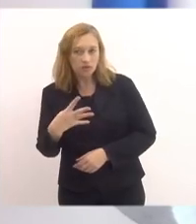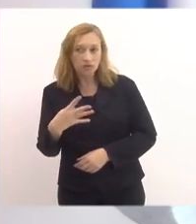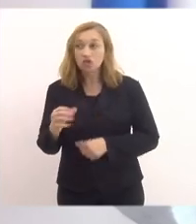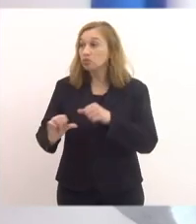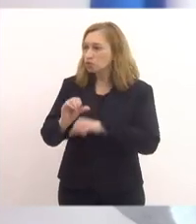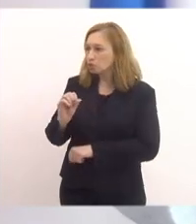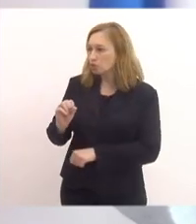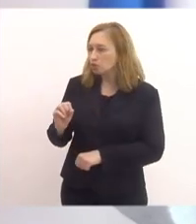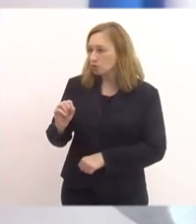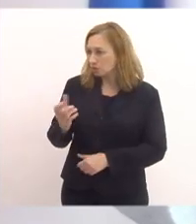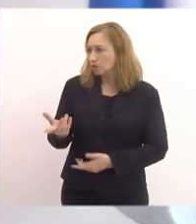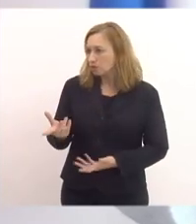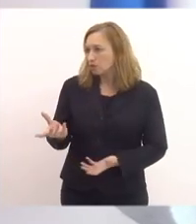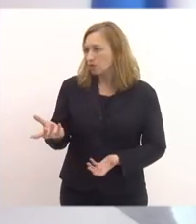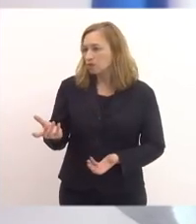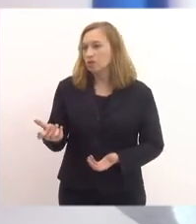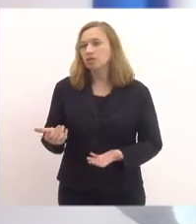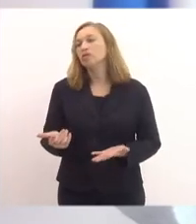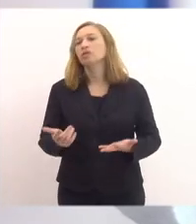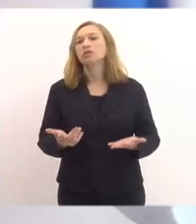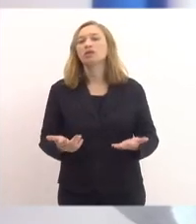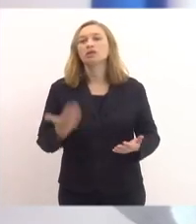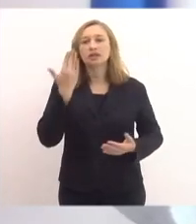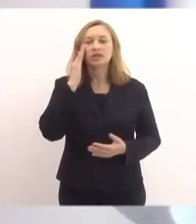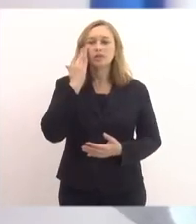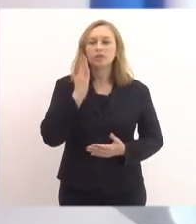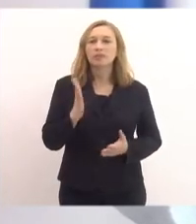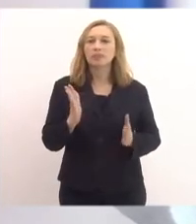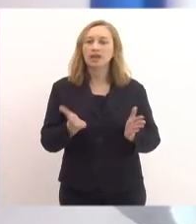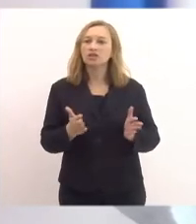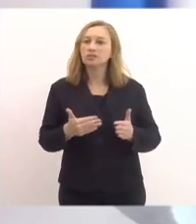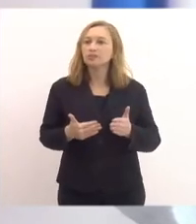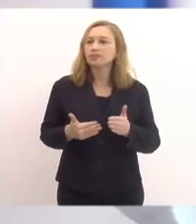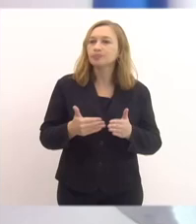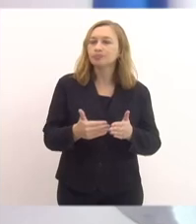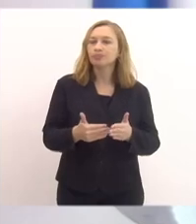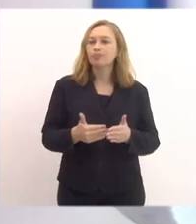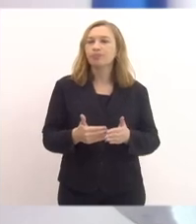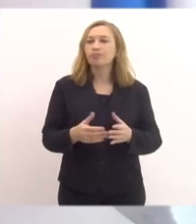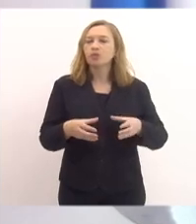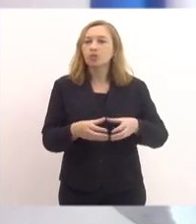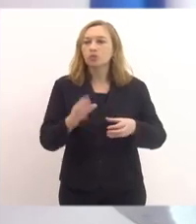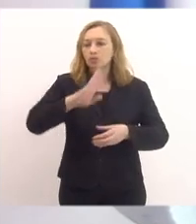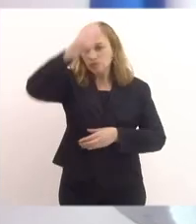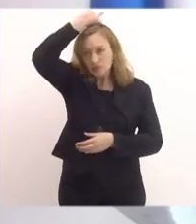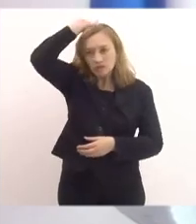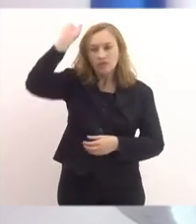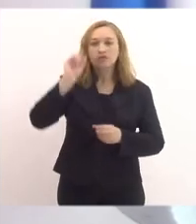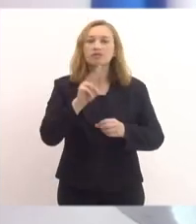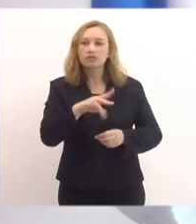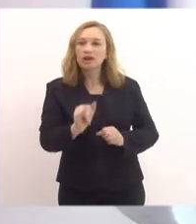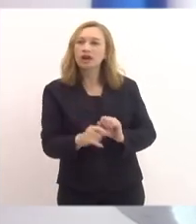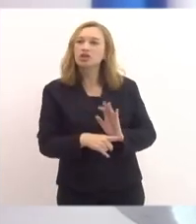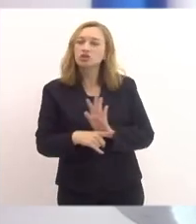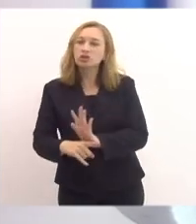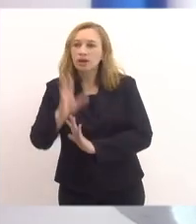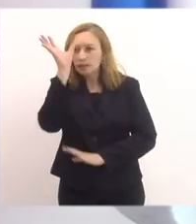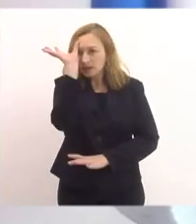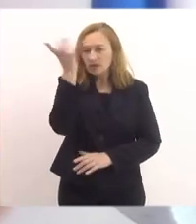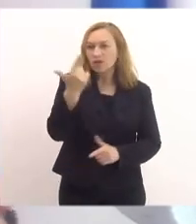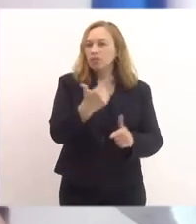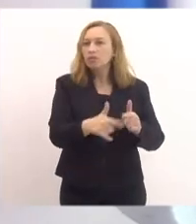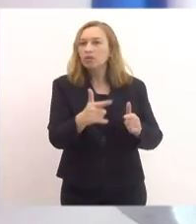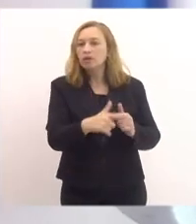a gente parte com o Corpo de Bombeiros, que está mais maduro, para um TAF amplo, o Corpo de Bombeiros vai contribuir para resolver o problema